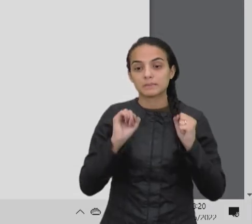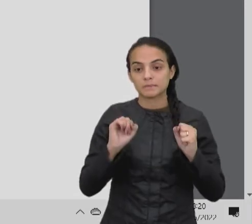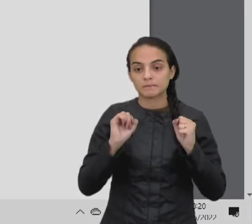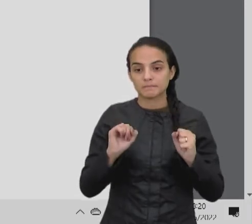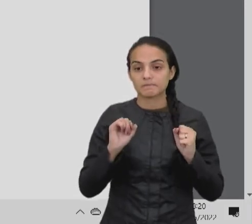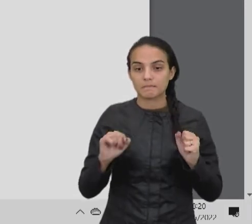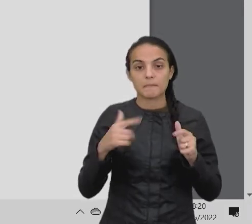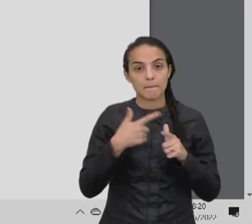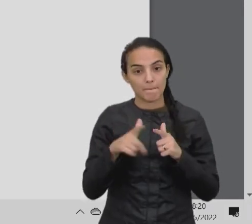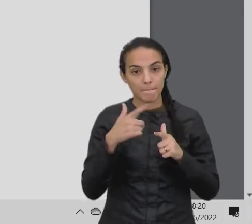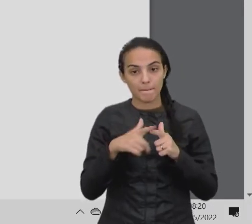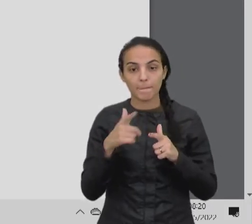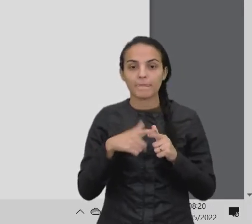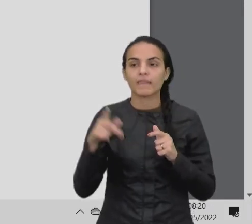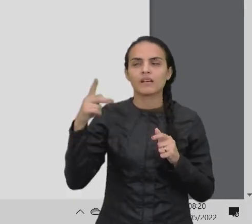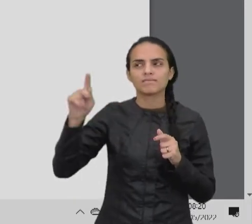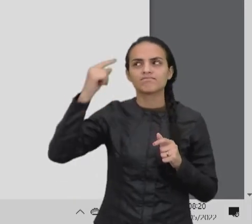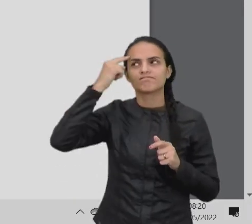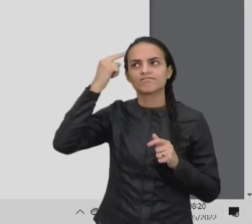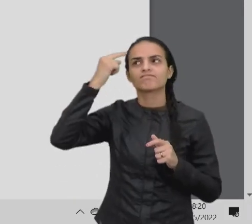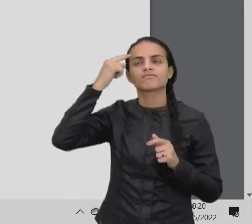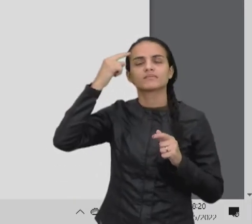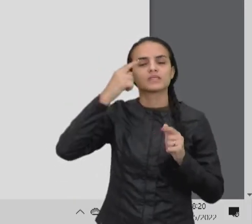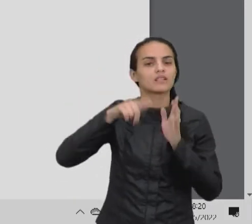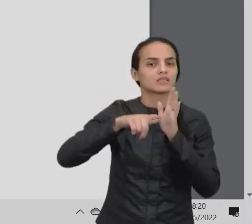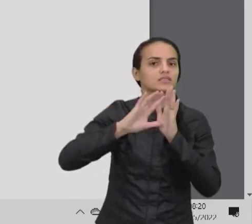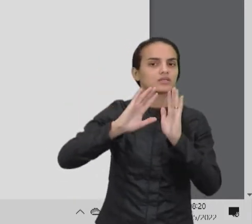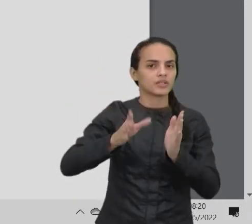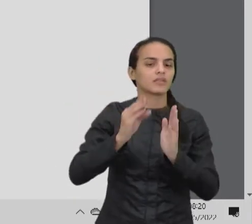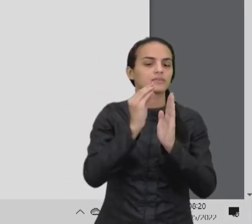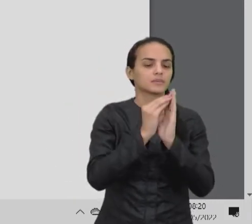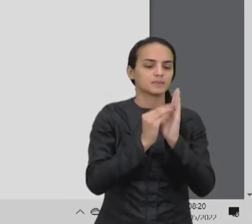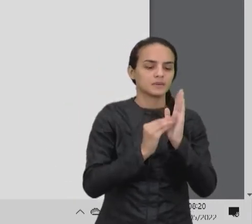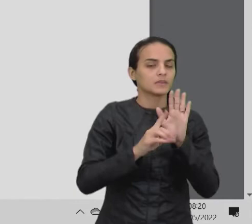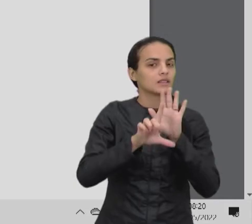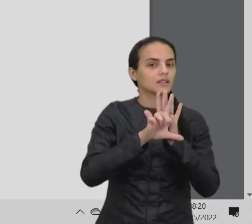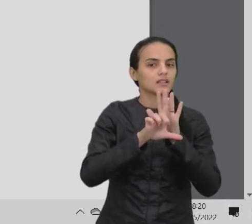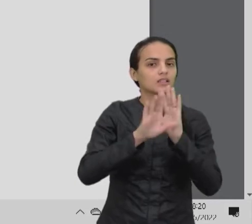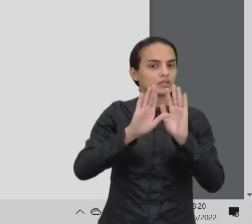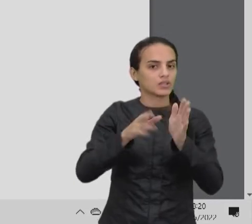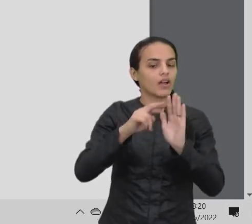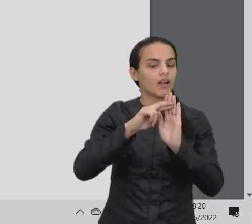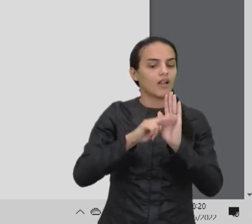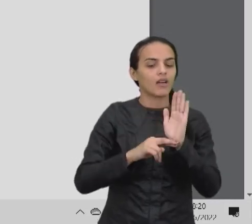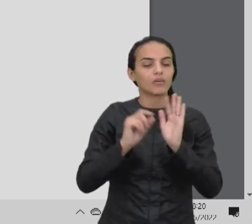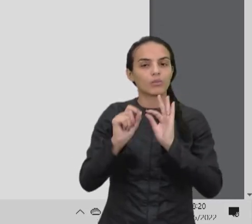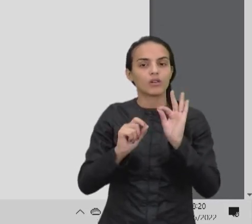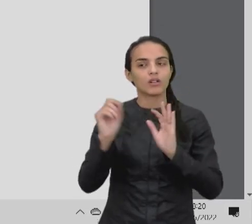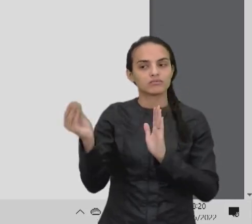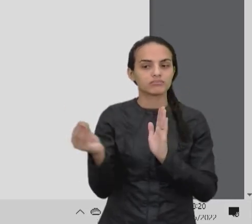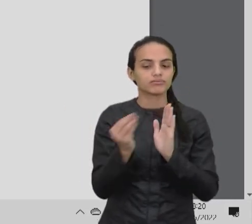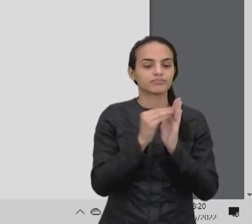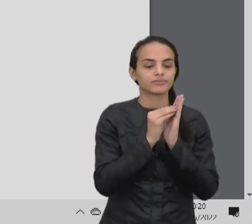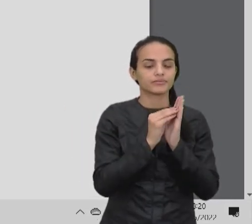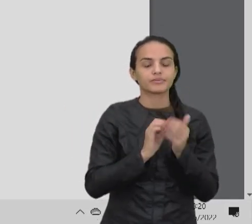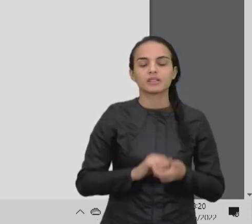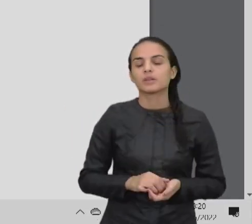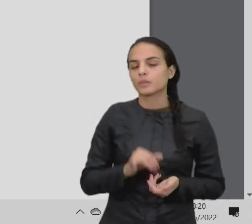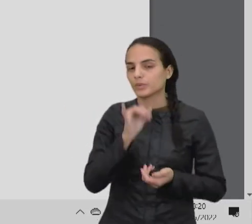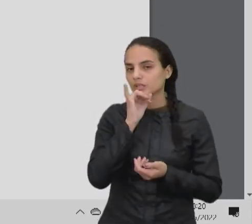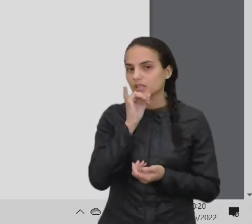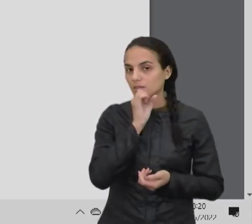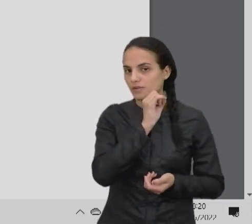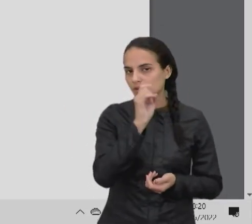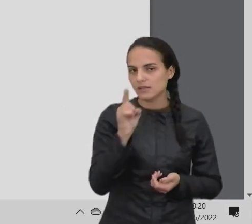ser um problema, eles pensaram e já colocaram aqui quais são as regras, tá? Então, por exemplo, se vocês forem